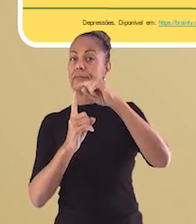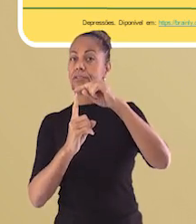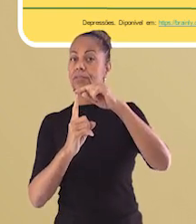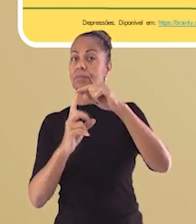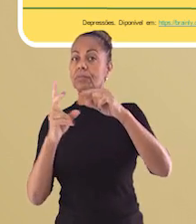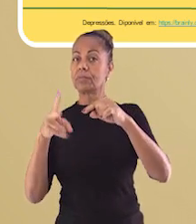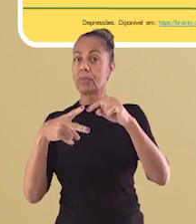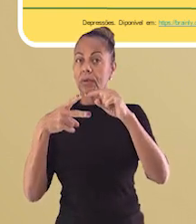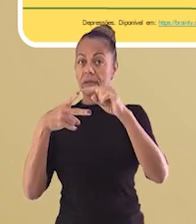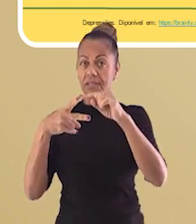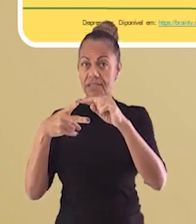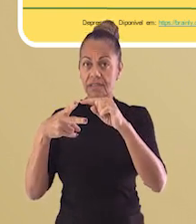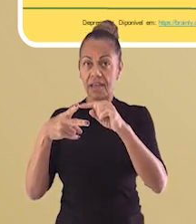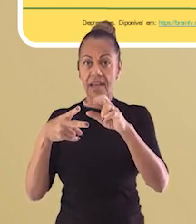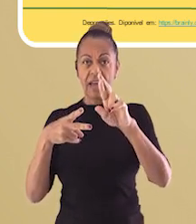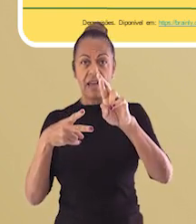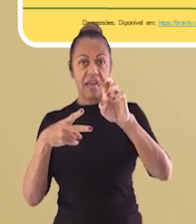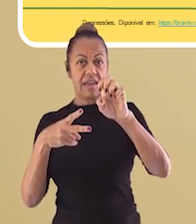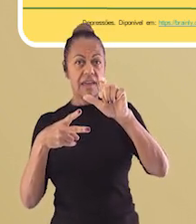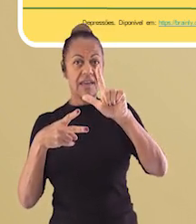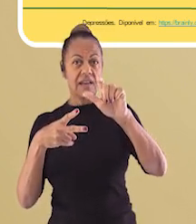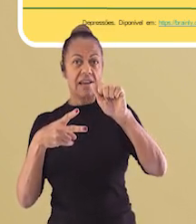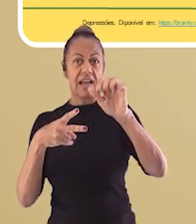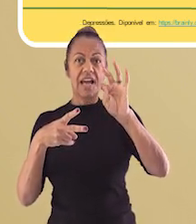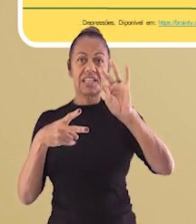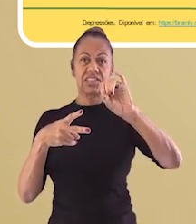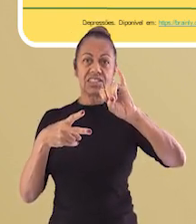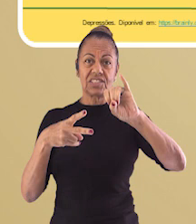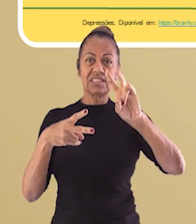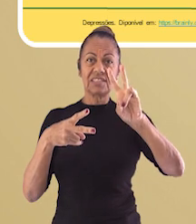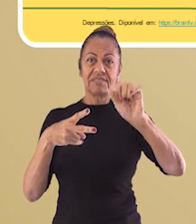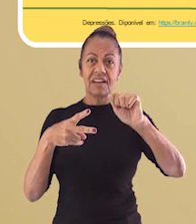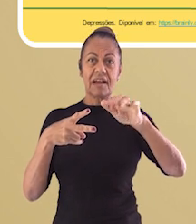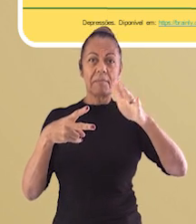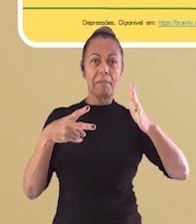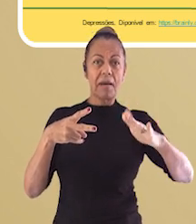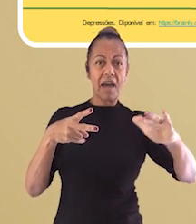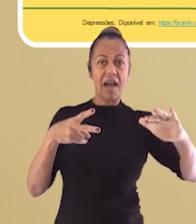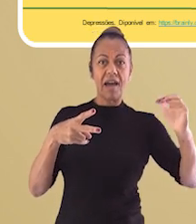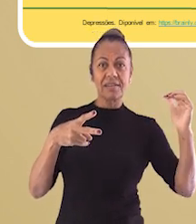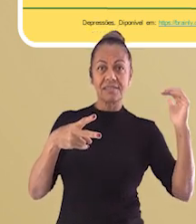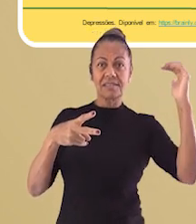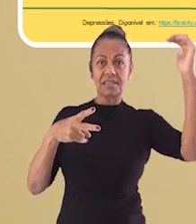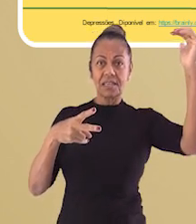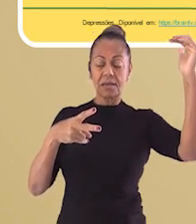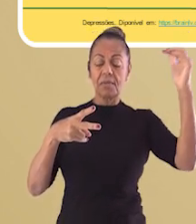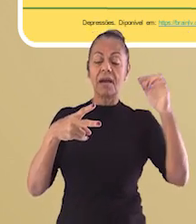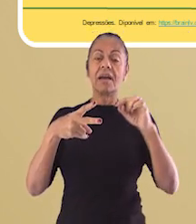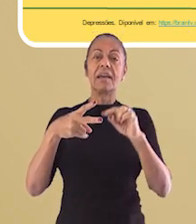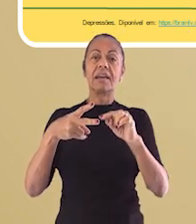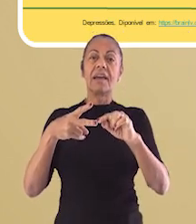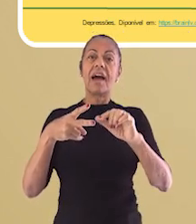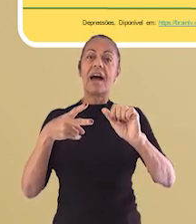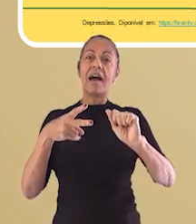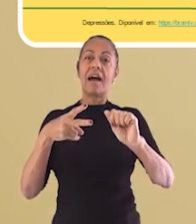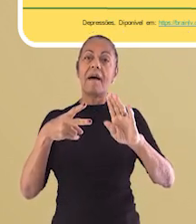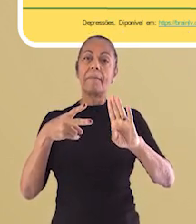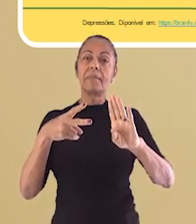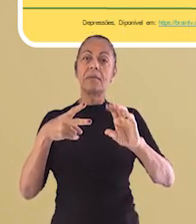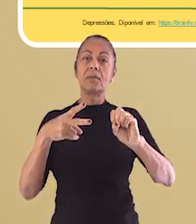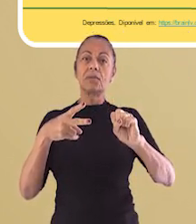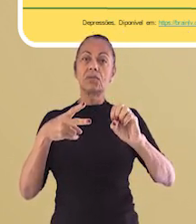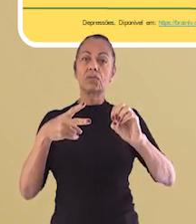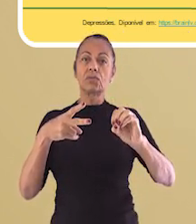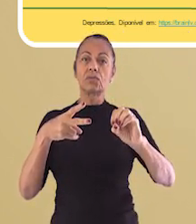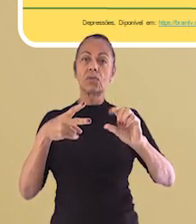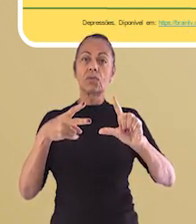tipos de depressão. A depressão relativa, quando está acima do nível do mar, e a depressão absoluta, quando